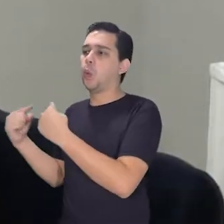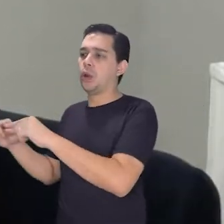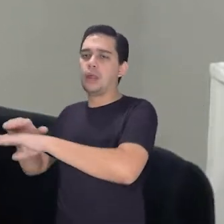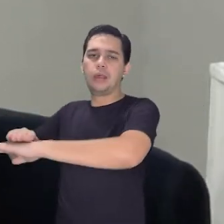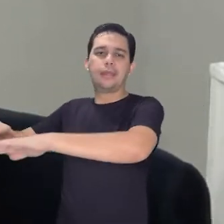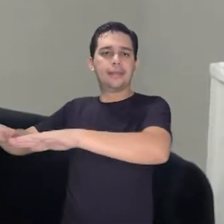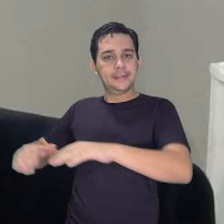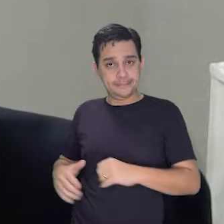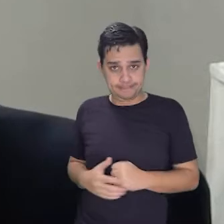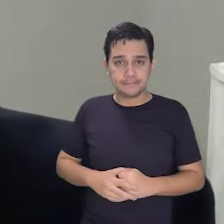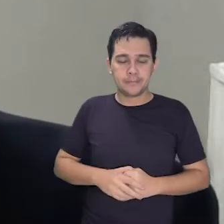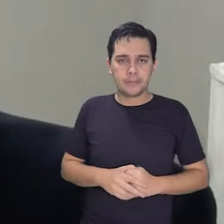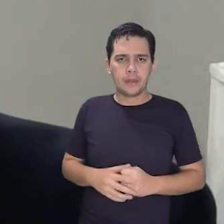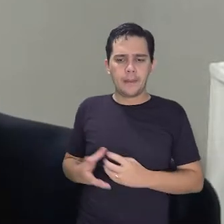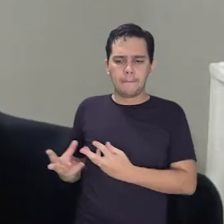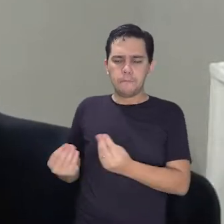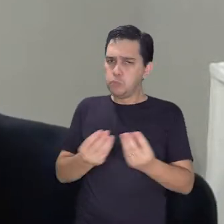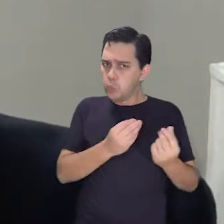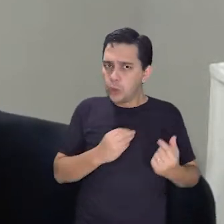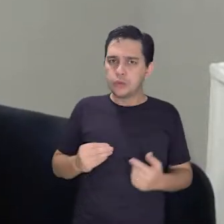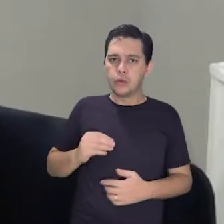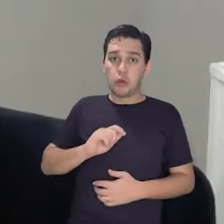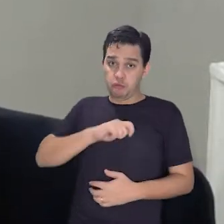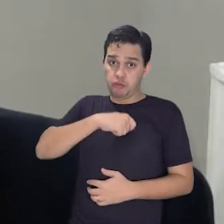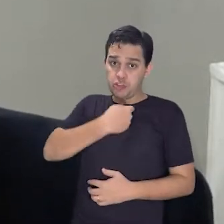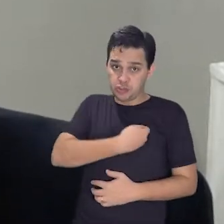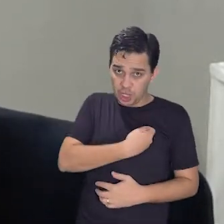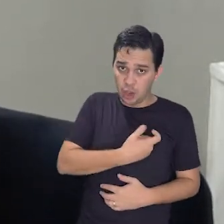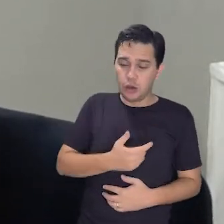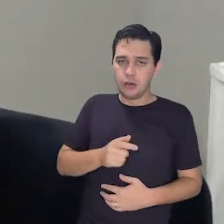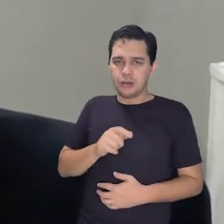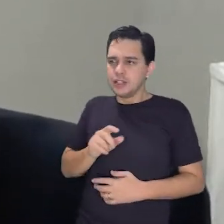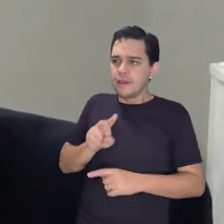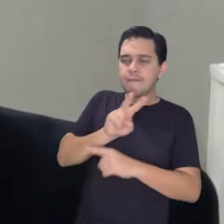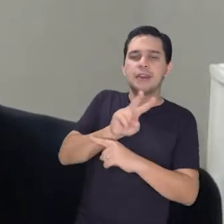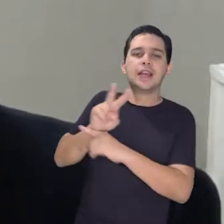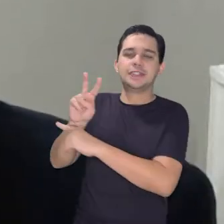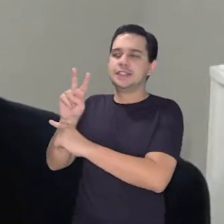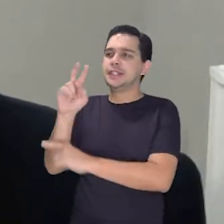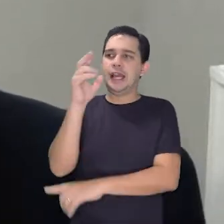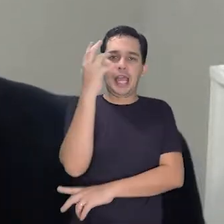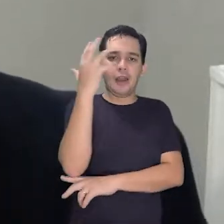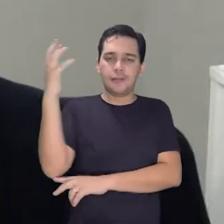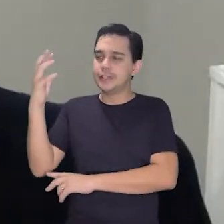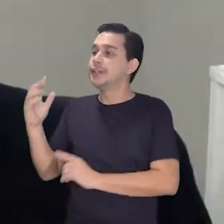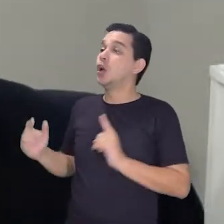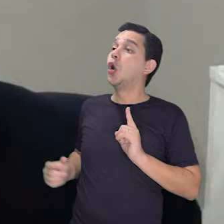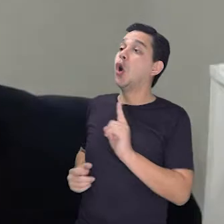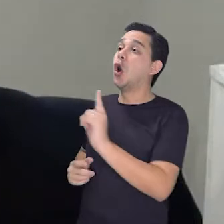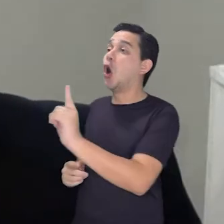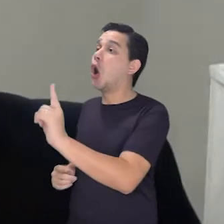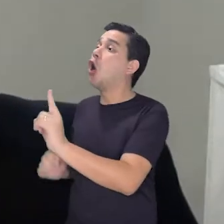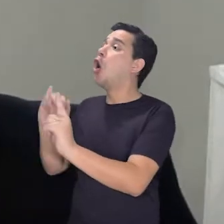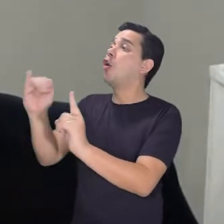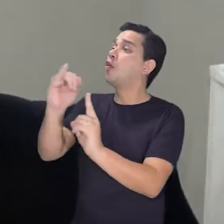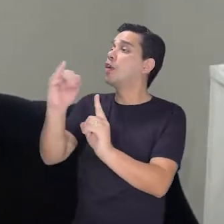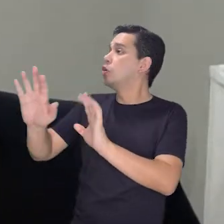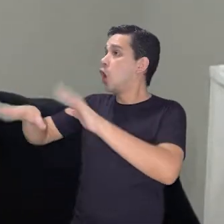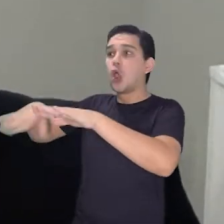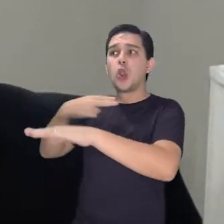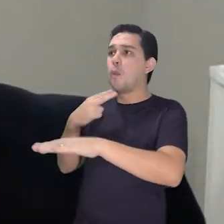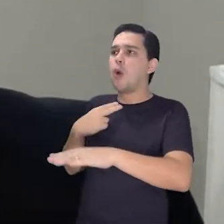atos de violência. Tá? Fiscais ambientais seguidas vezes tentaram comparecer ao local e conter a expansão dessa